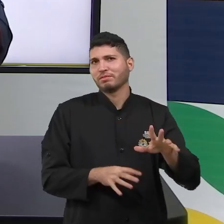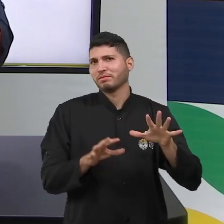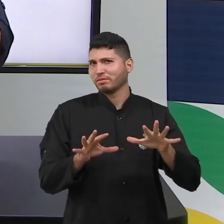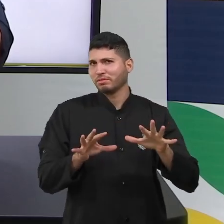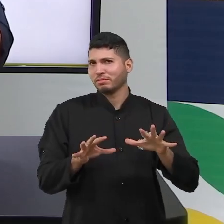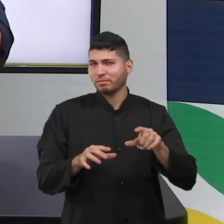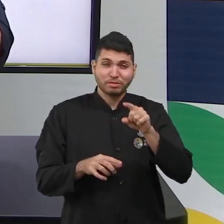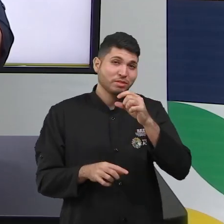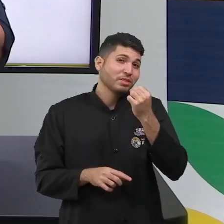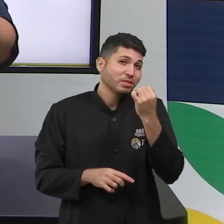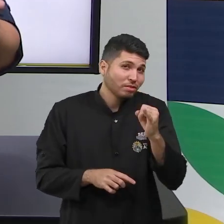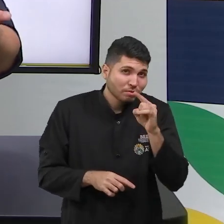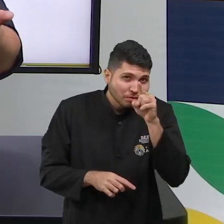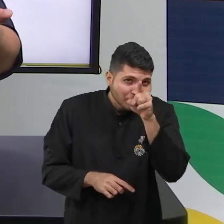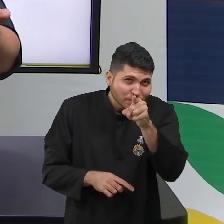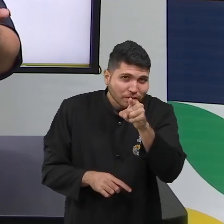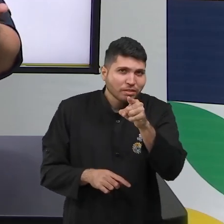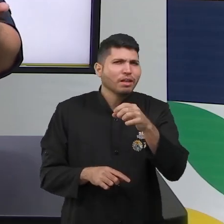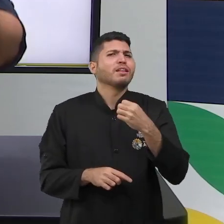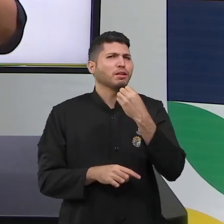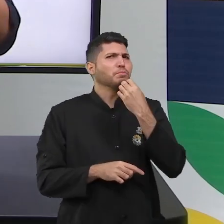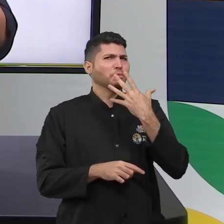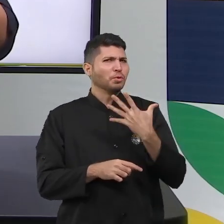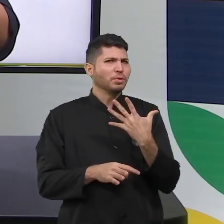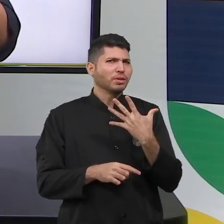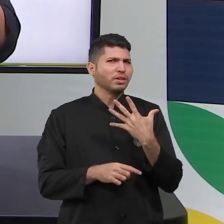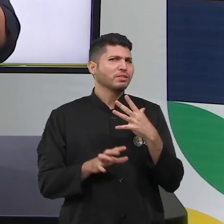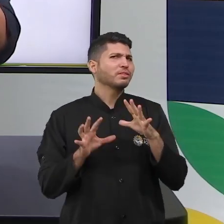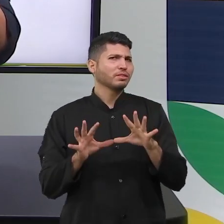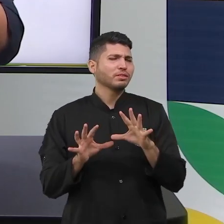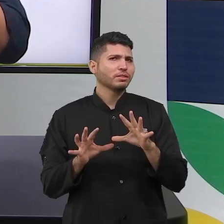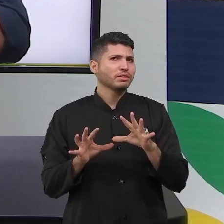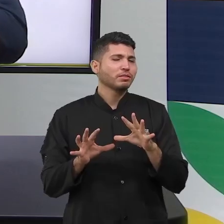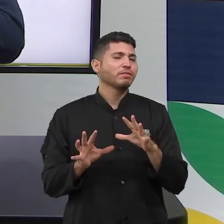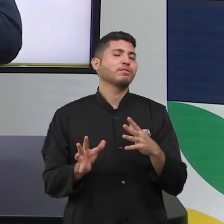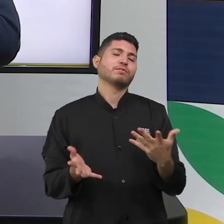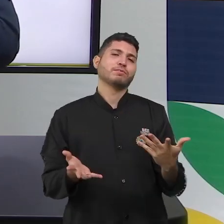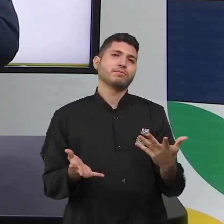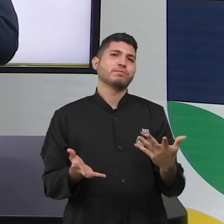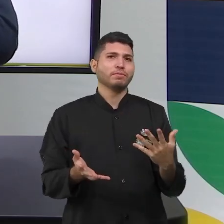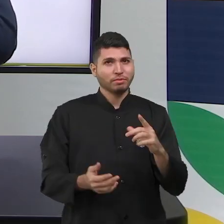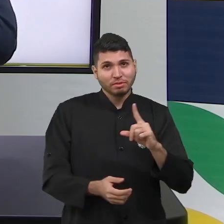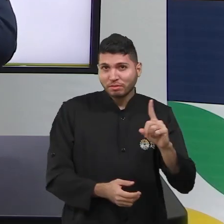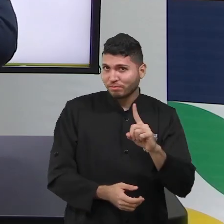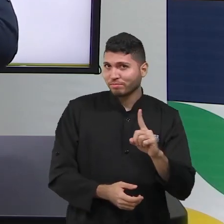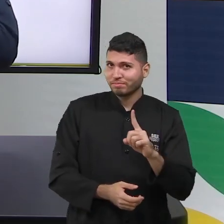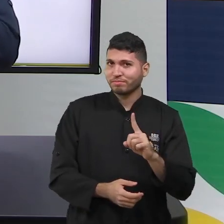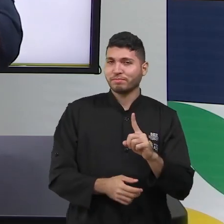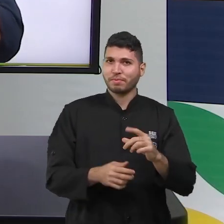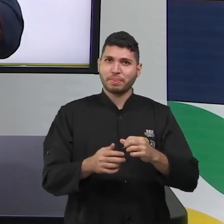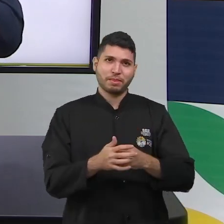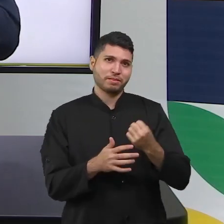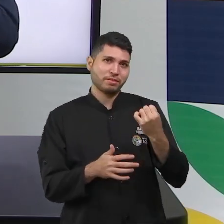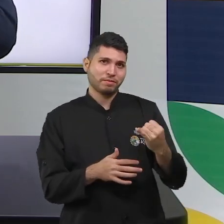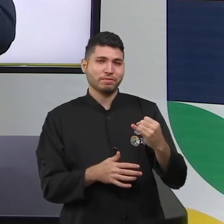estaria tudo bem para você? Óbvio que não. Então, nós, se acontecesse com qualquer um de